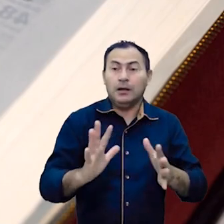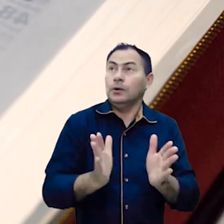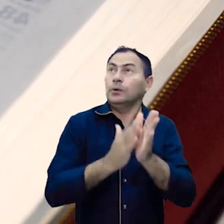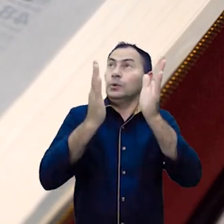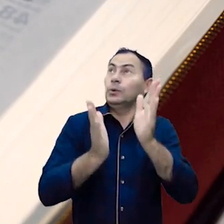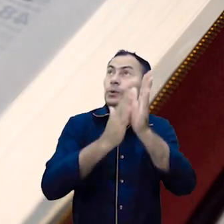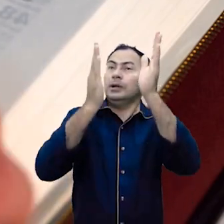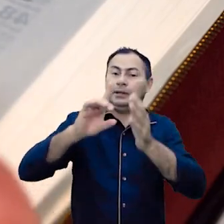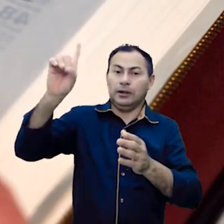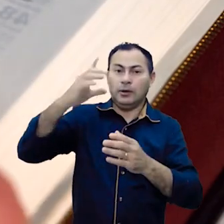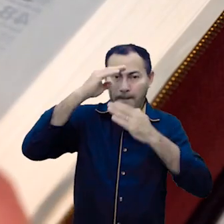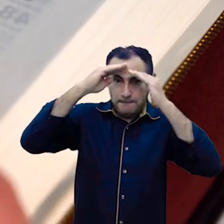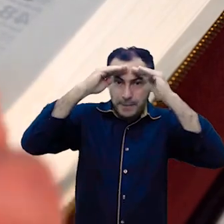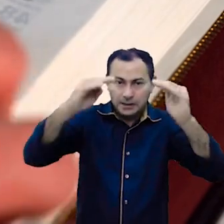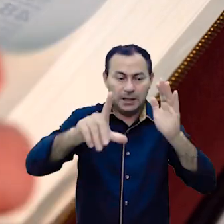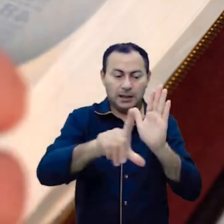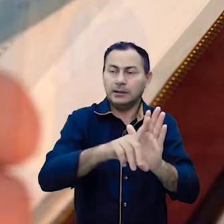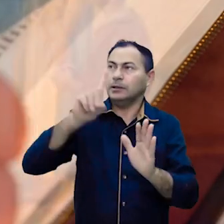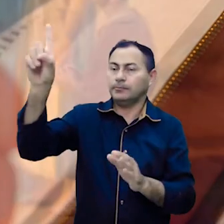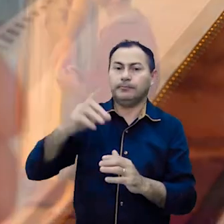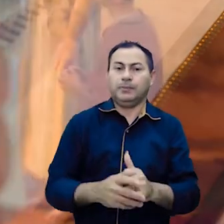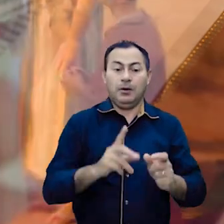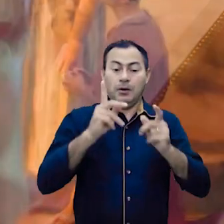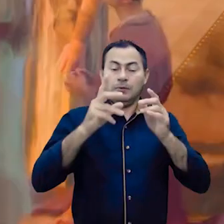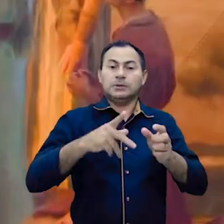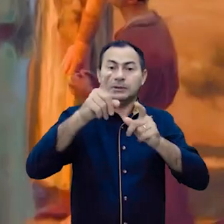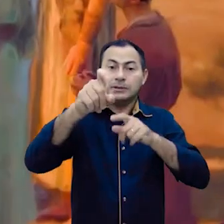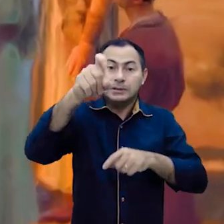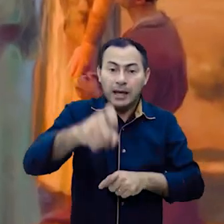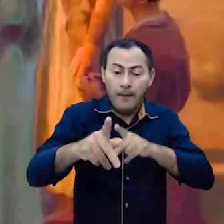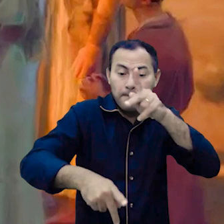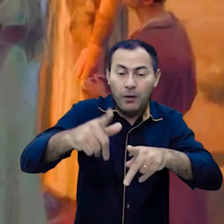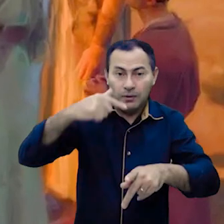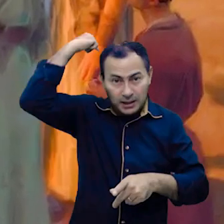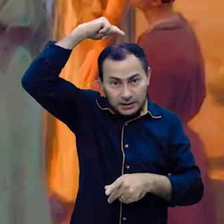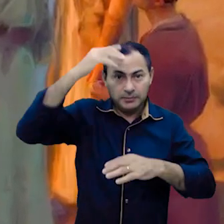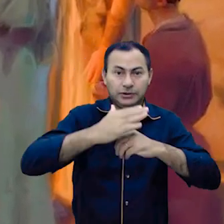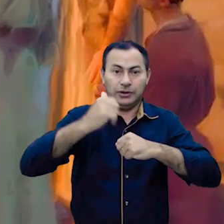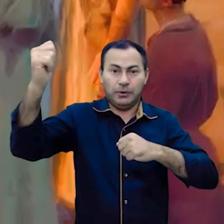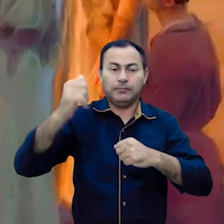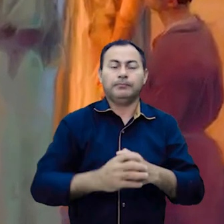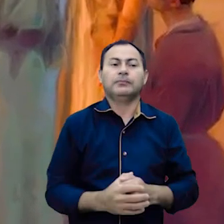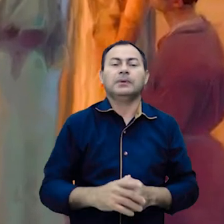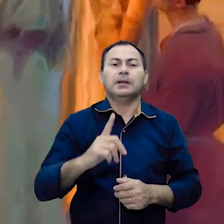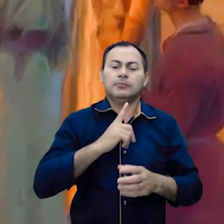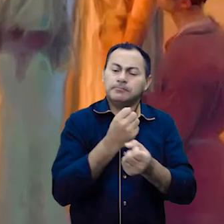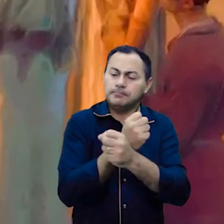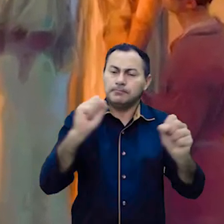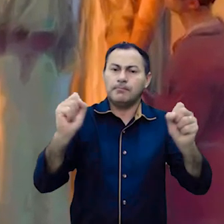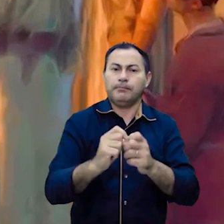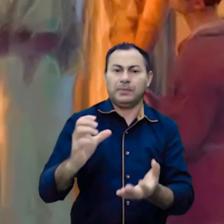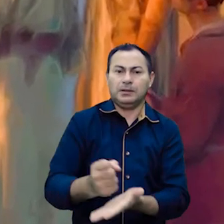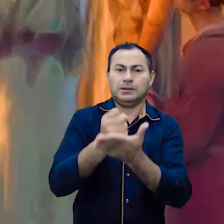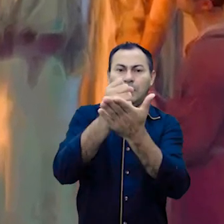tremenda exortação para o povo de Deus obedecer a lei de Deus e ser um povo Santo Pois para isso ele chamou ele